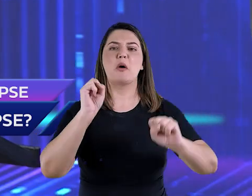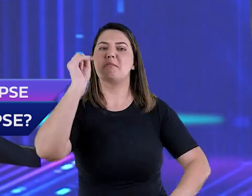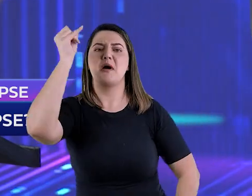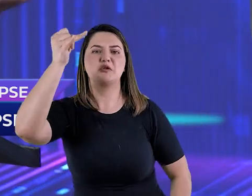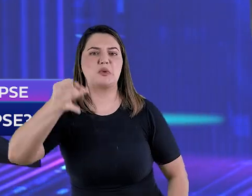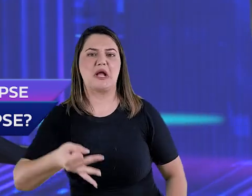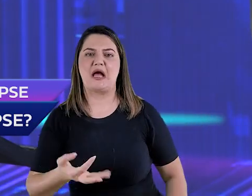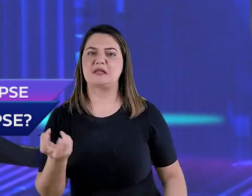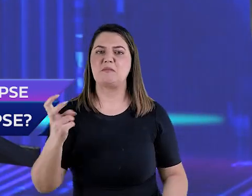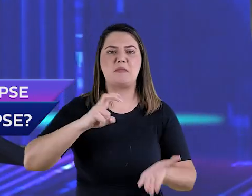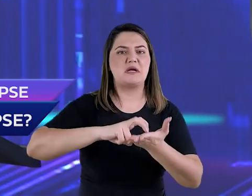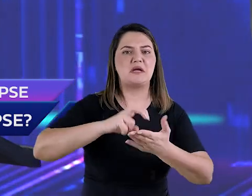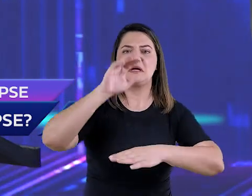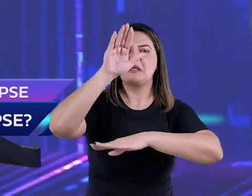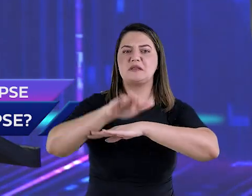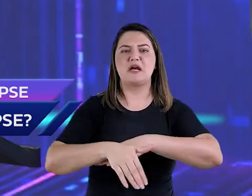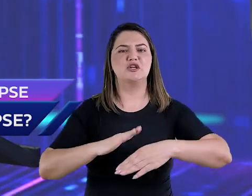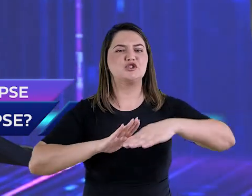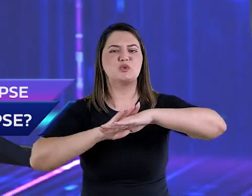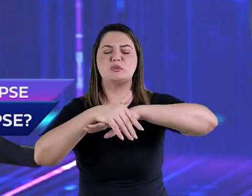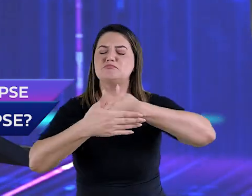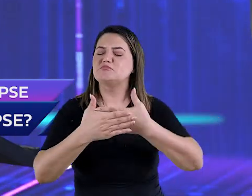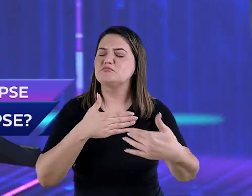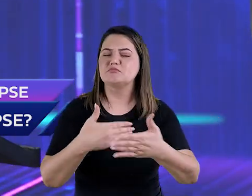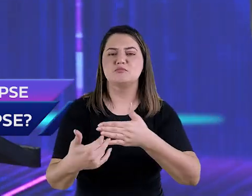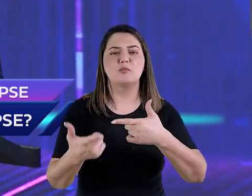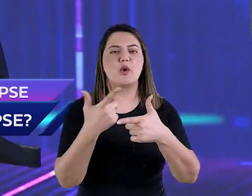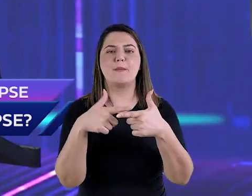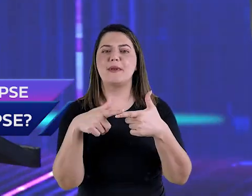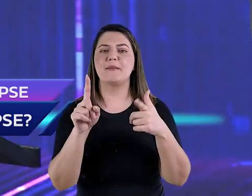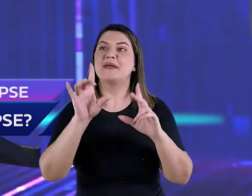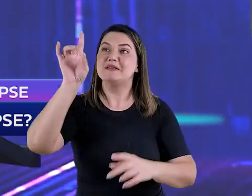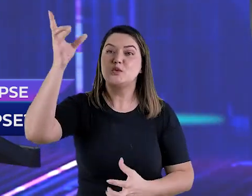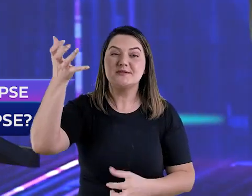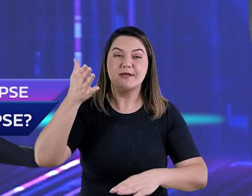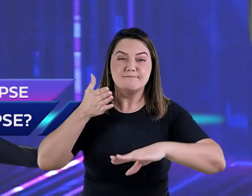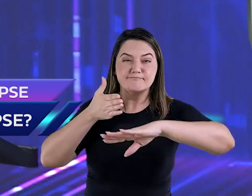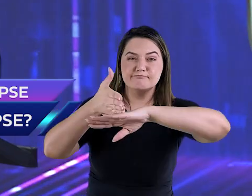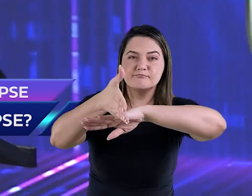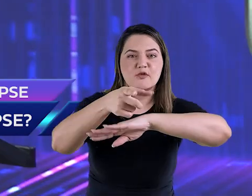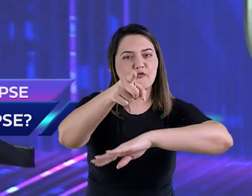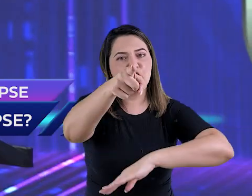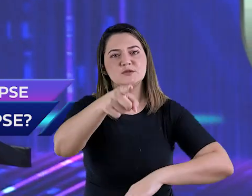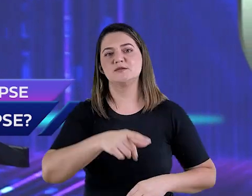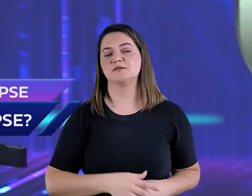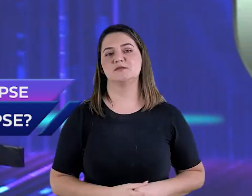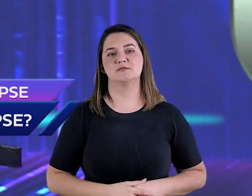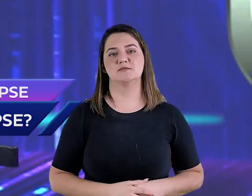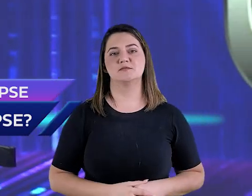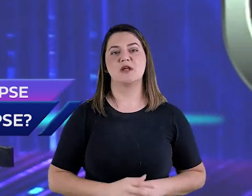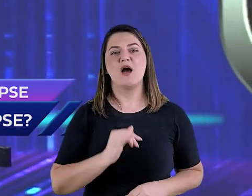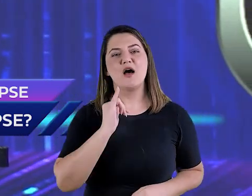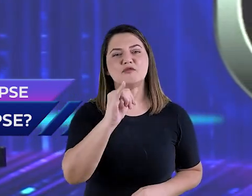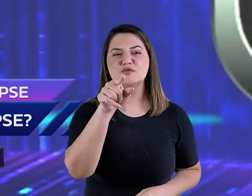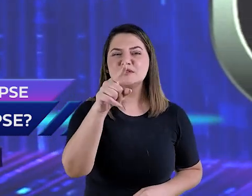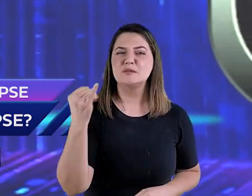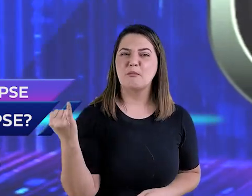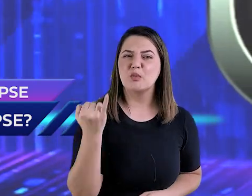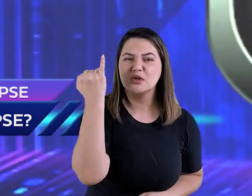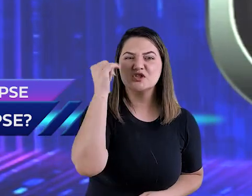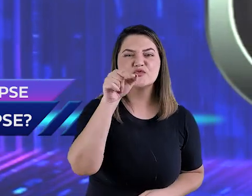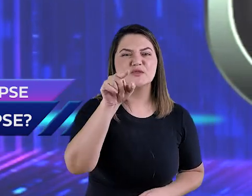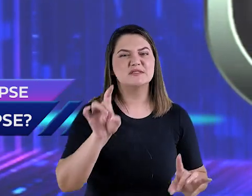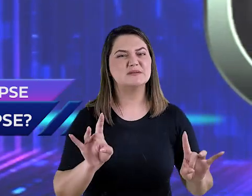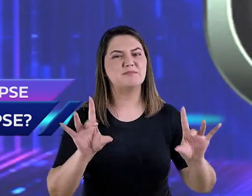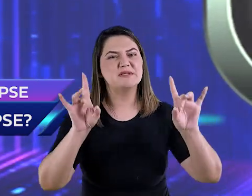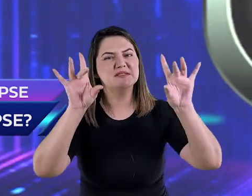tarde, não importa o momento. Deus marcou esse encontro. Deus está querendo chegar até você para dizer que você é importante,